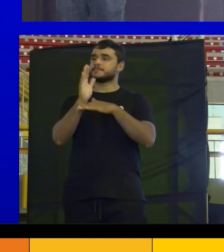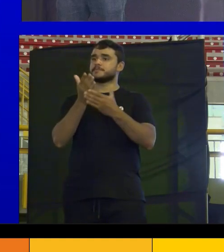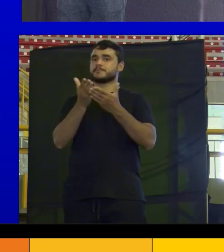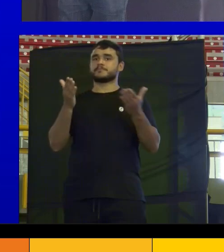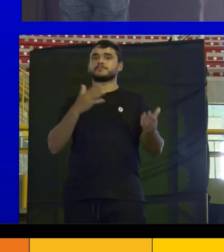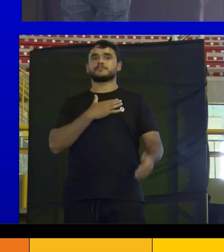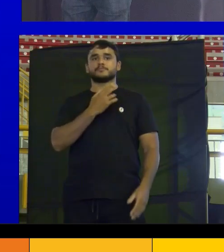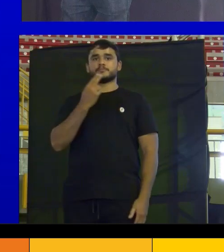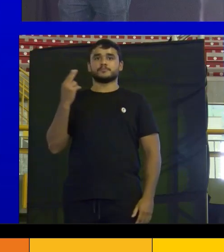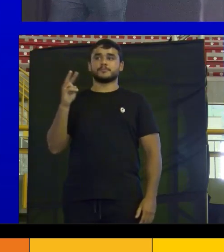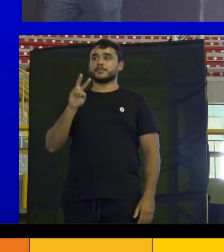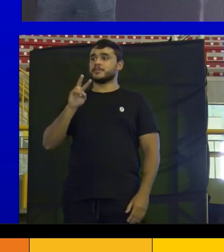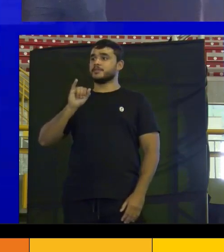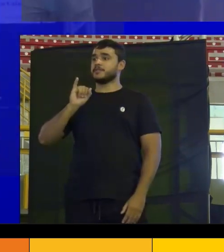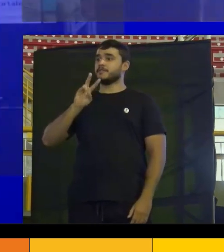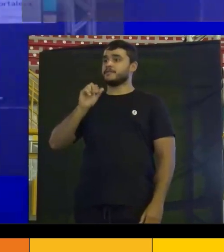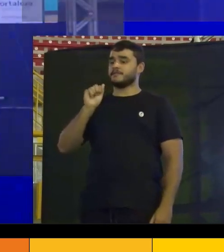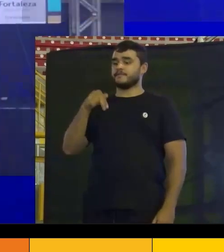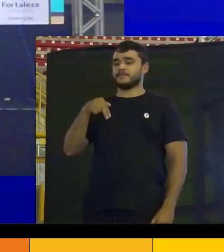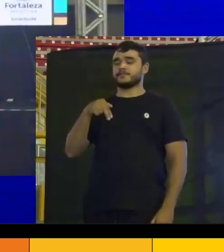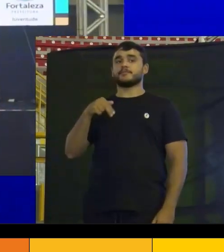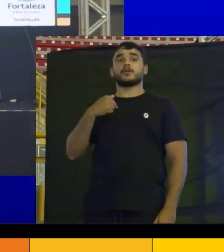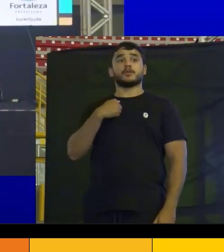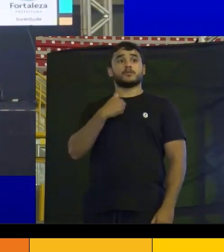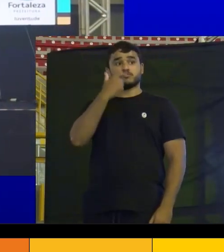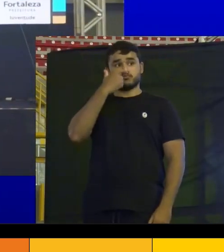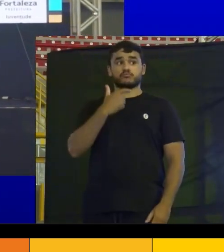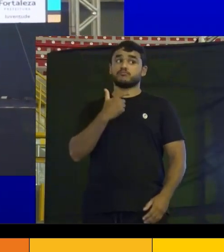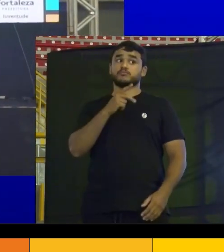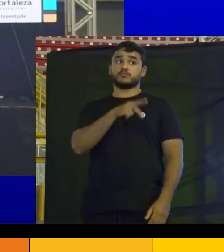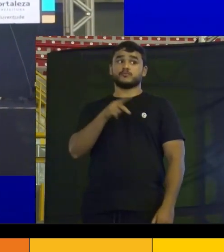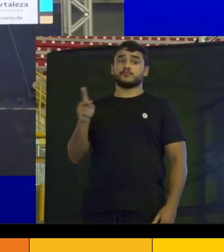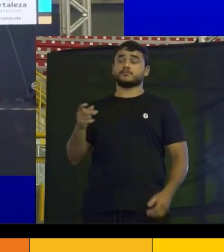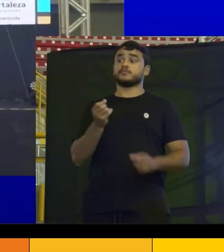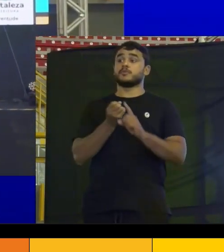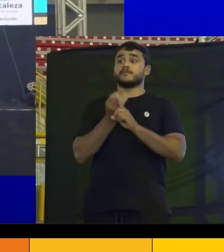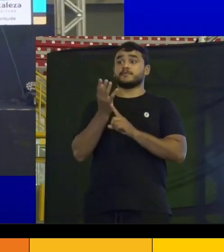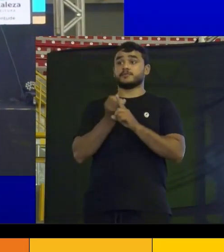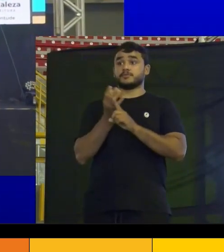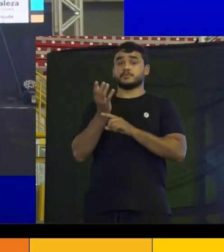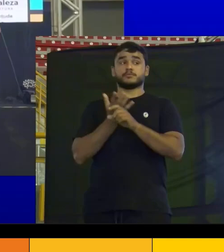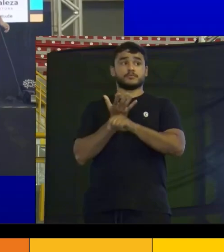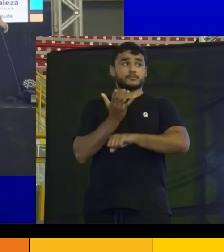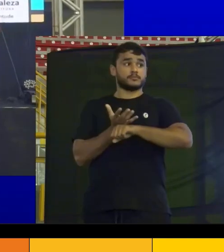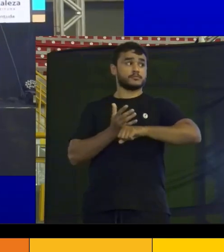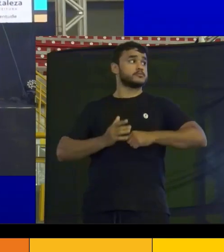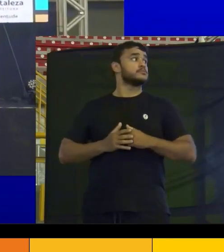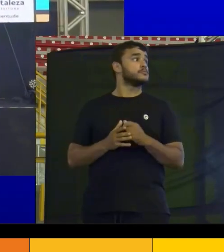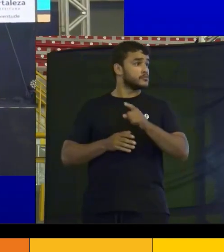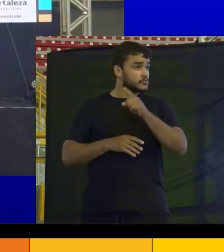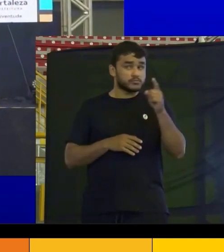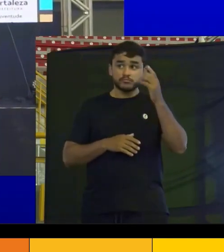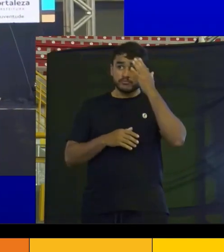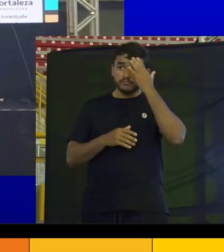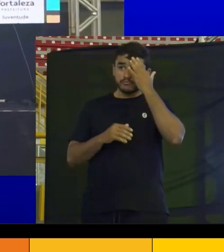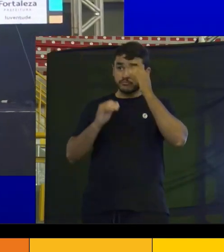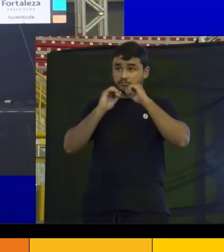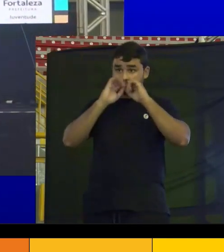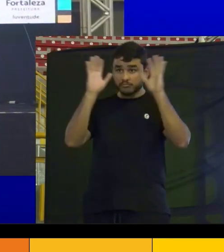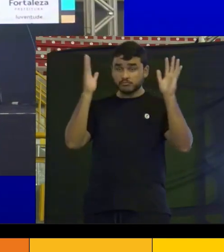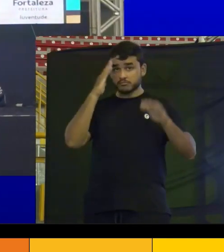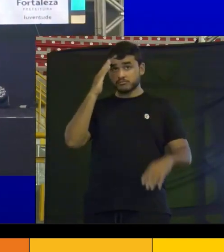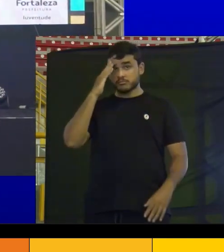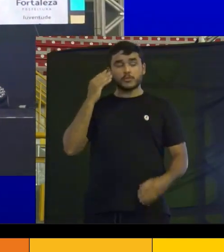de Física. E como o Danielzinho falou há pouco, nós temos que entender que